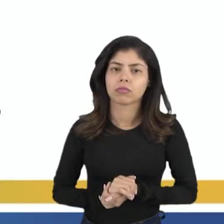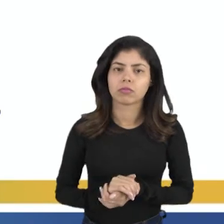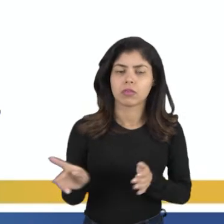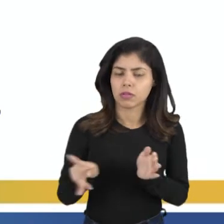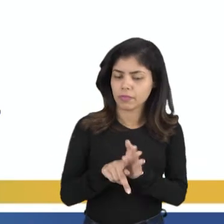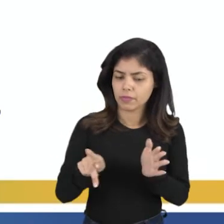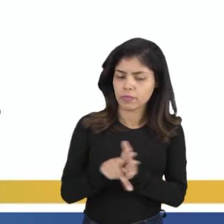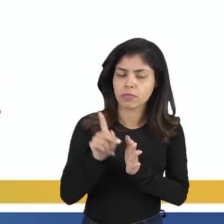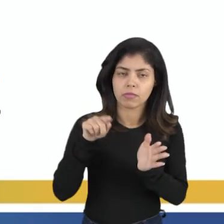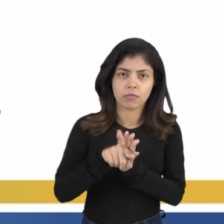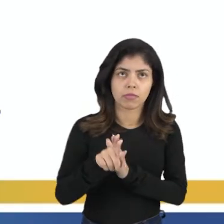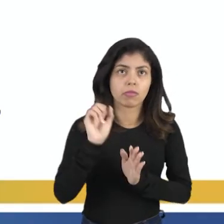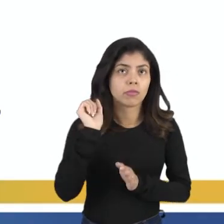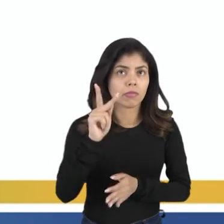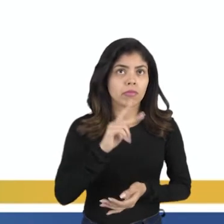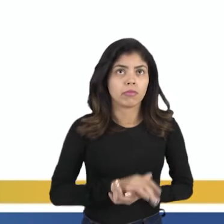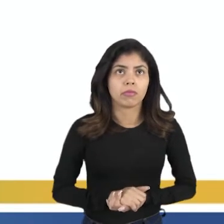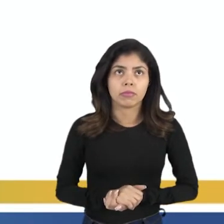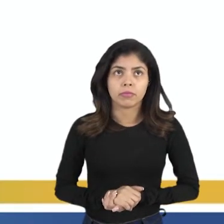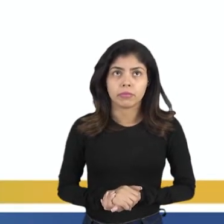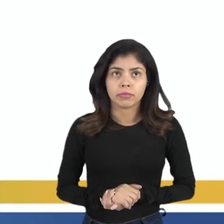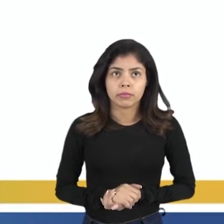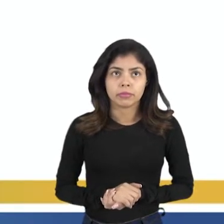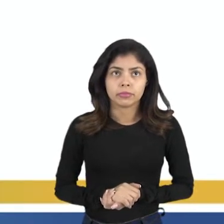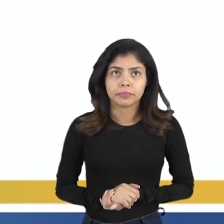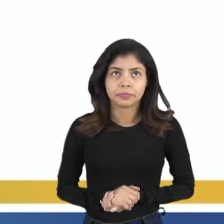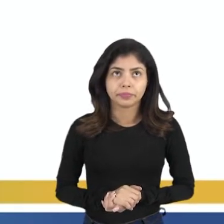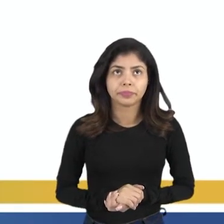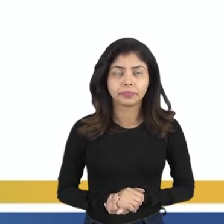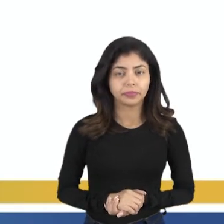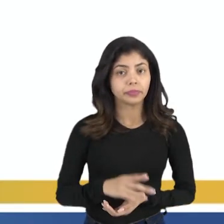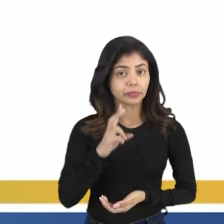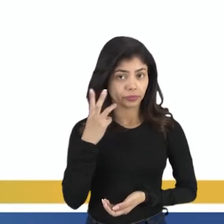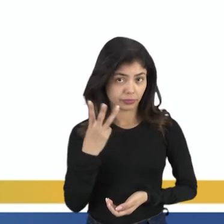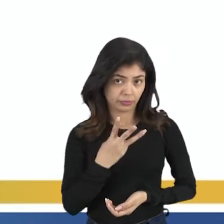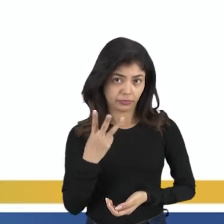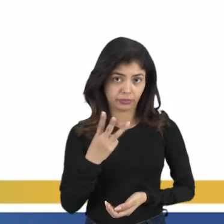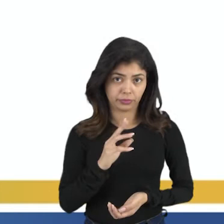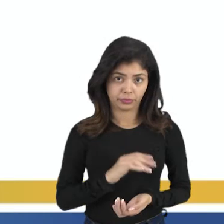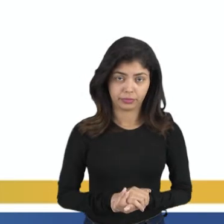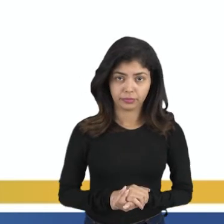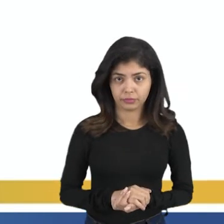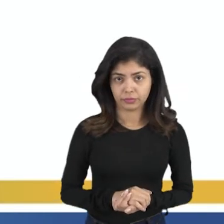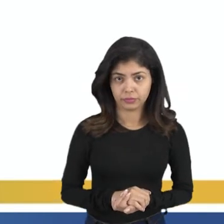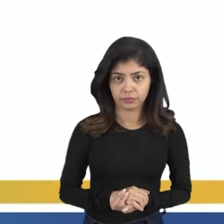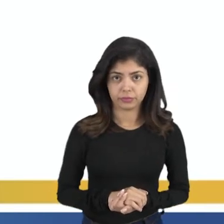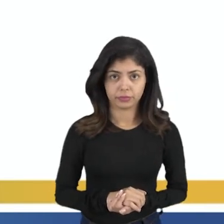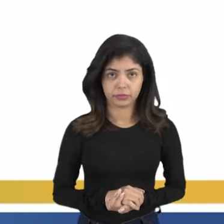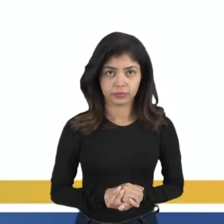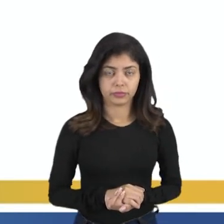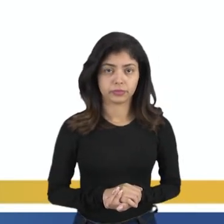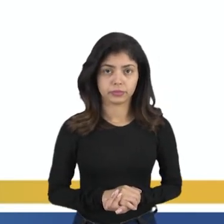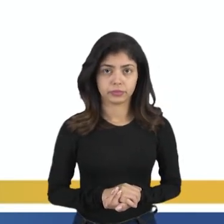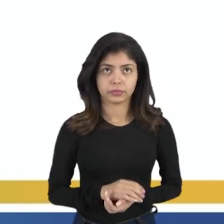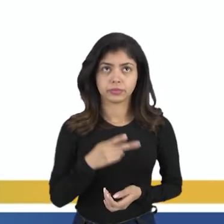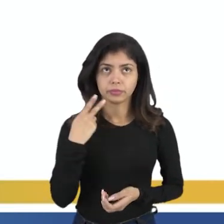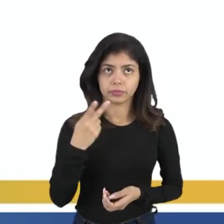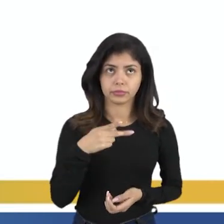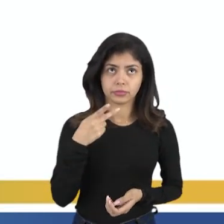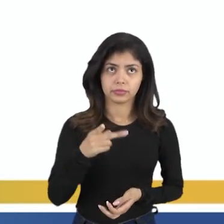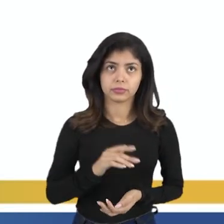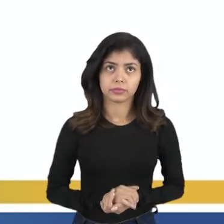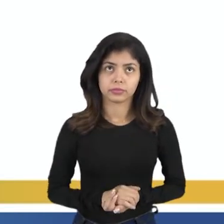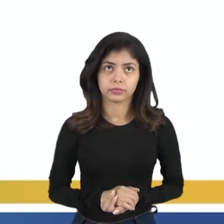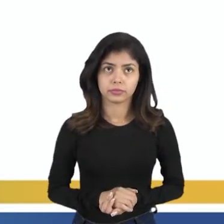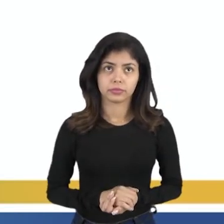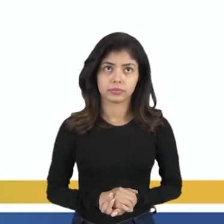na própria questão, ok? E aí nós vamos ter a questão 3, que fala